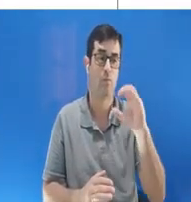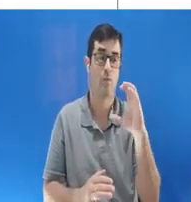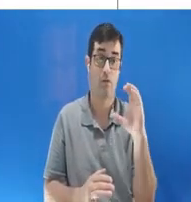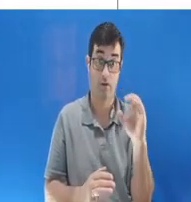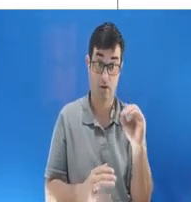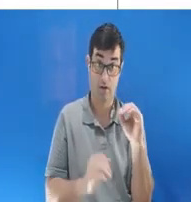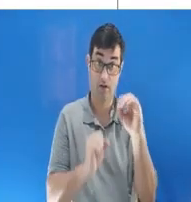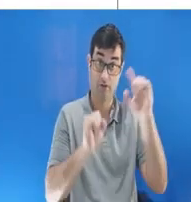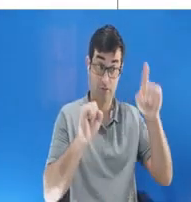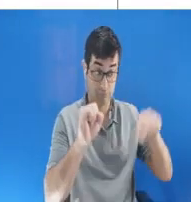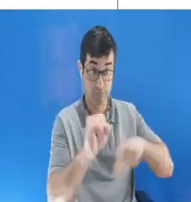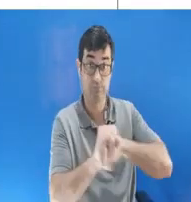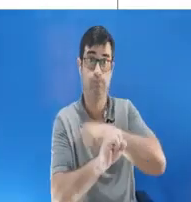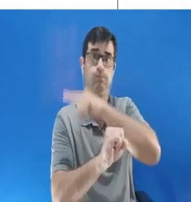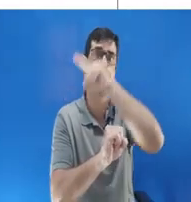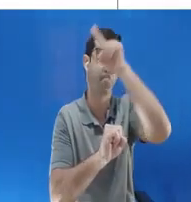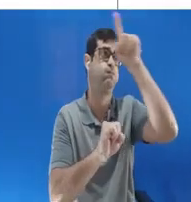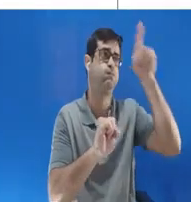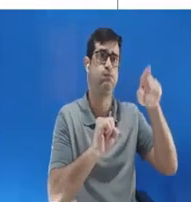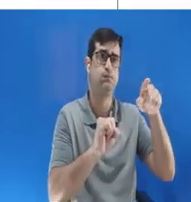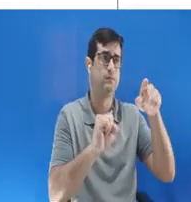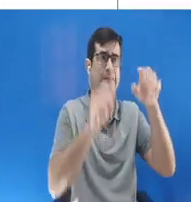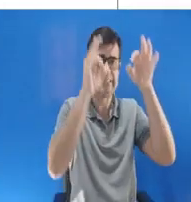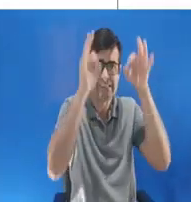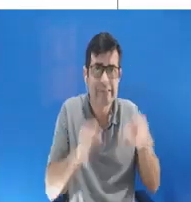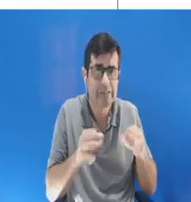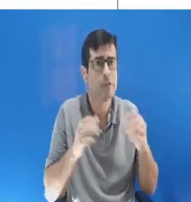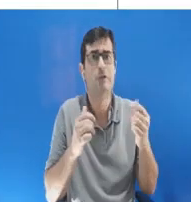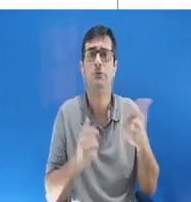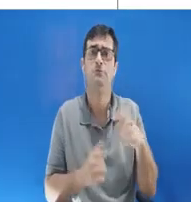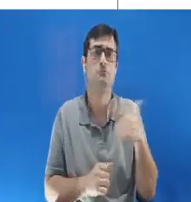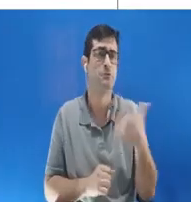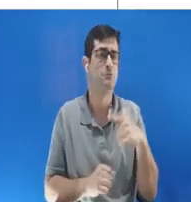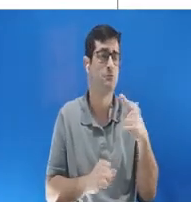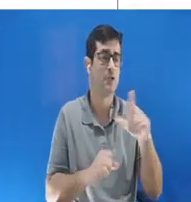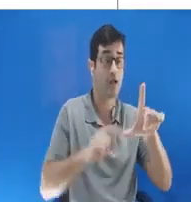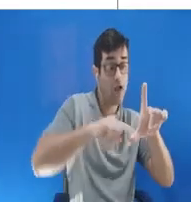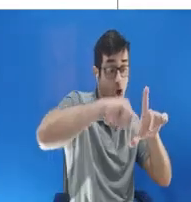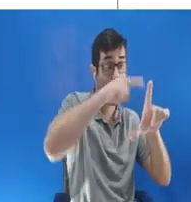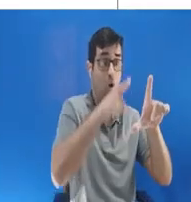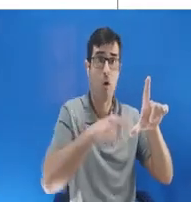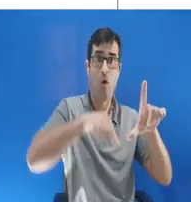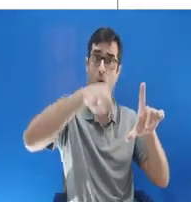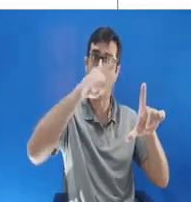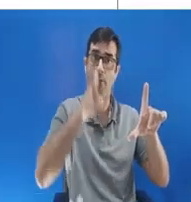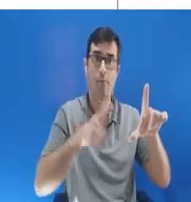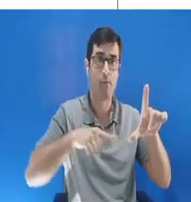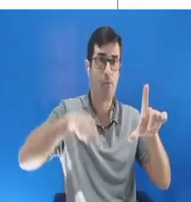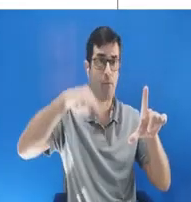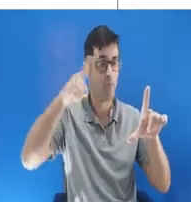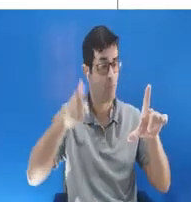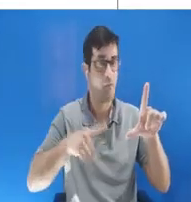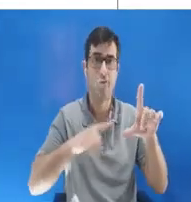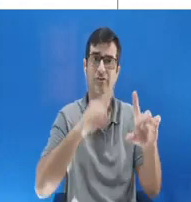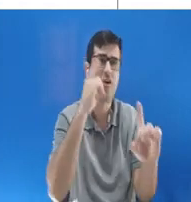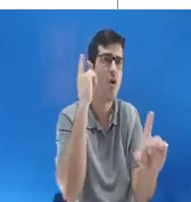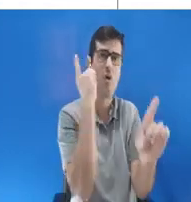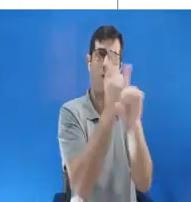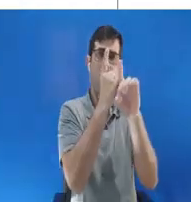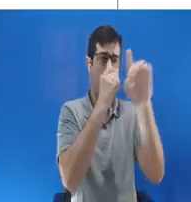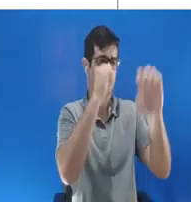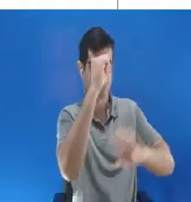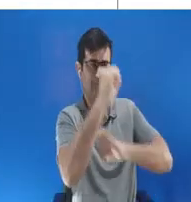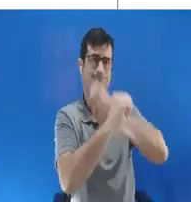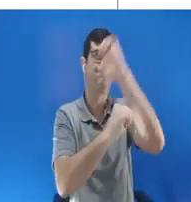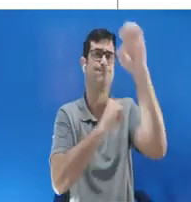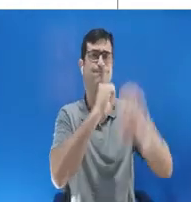não tem bordas definidas. A função de onda determina uma maior probabilidade de se encontrar o elétron, mas